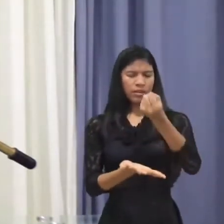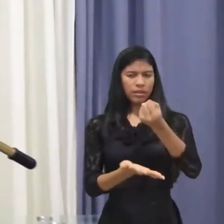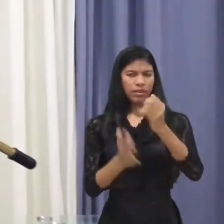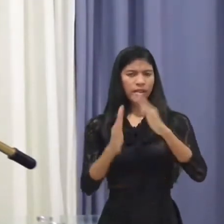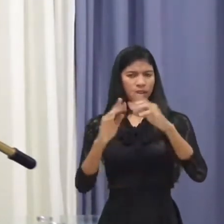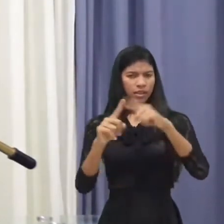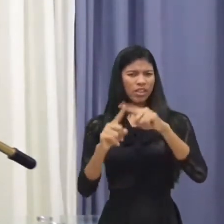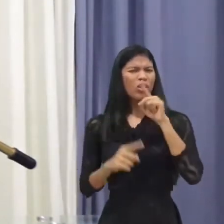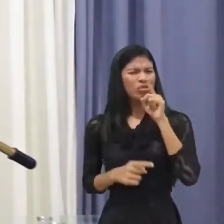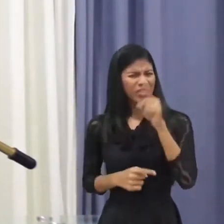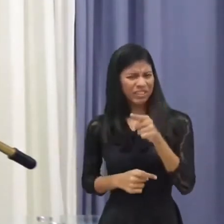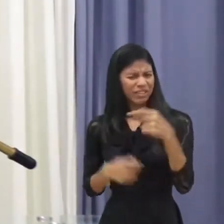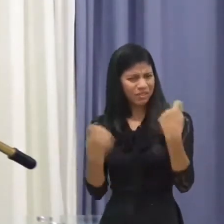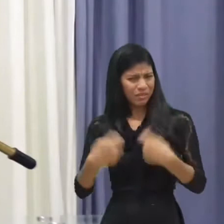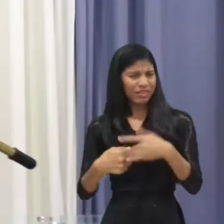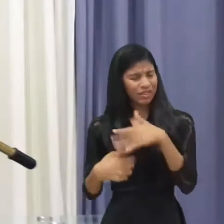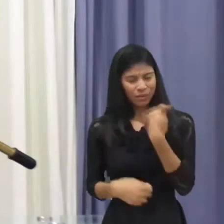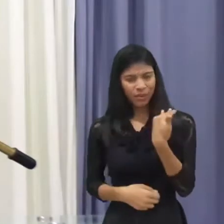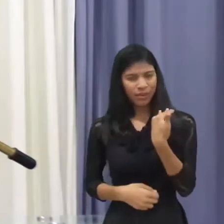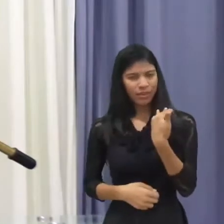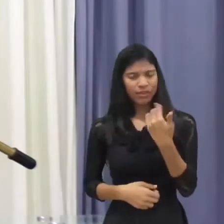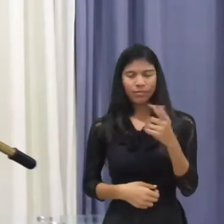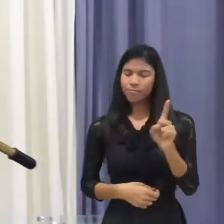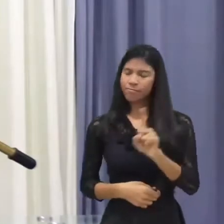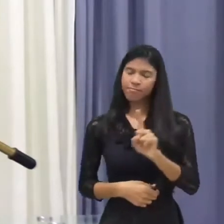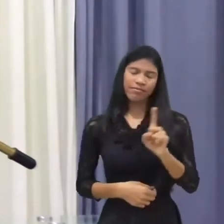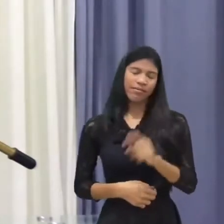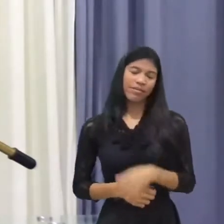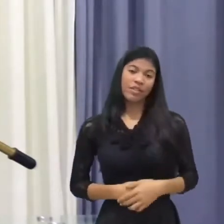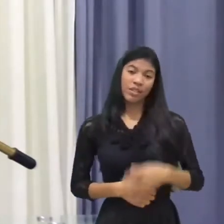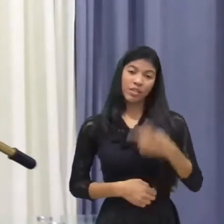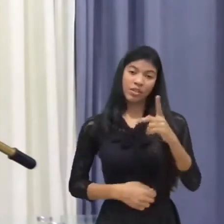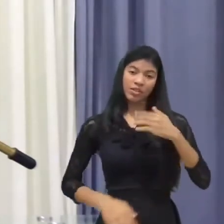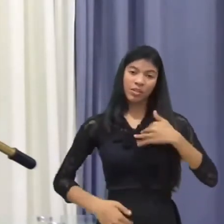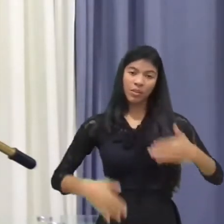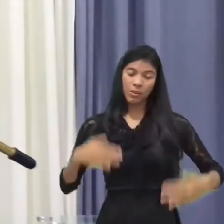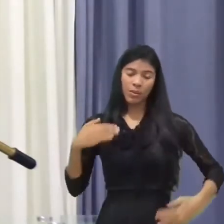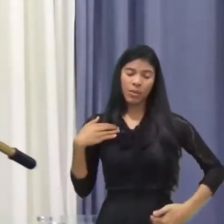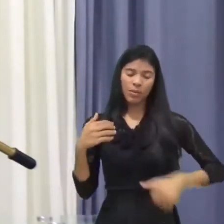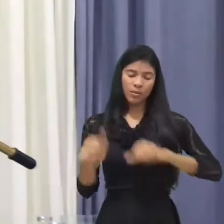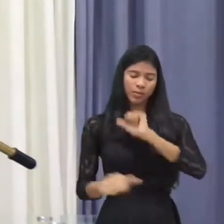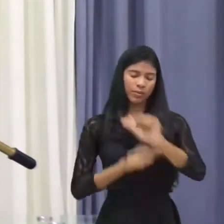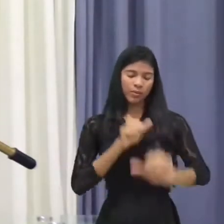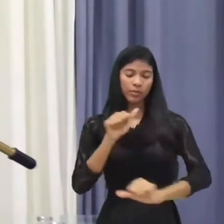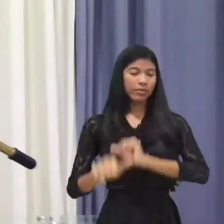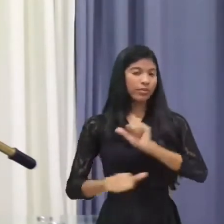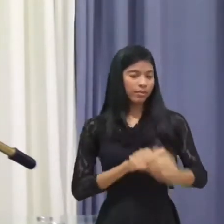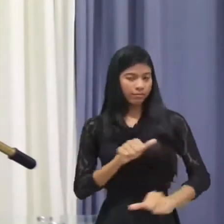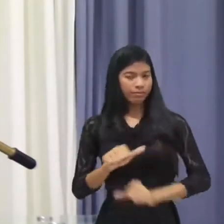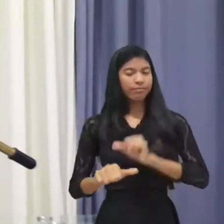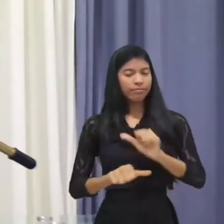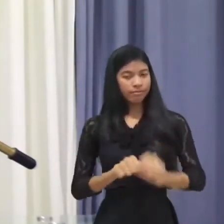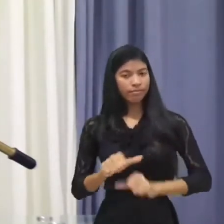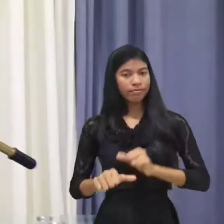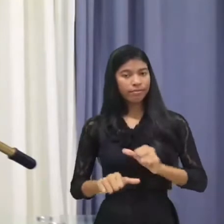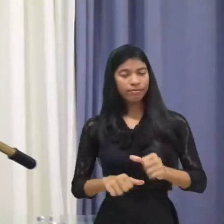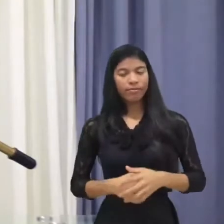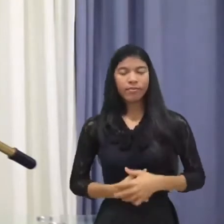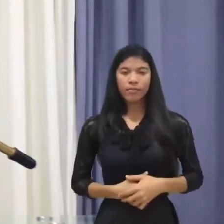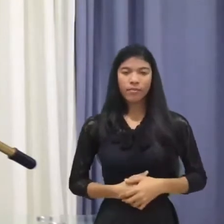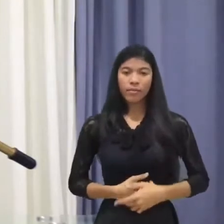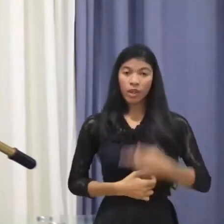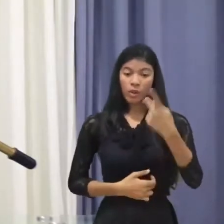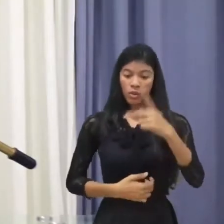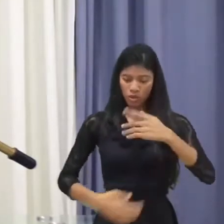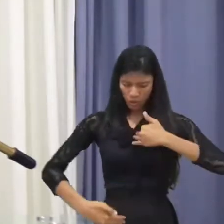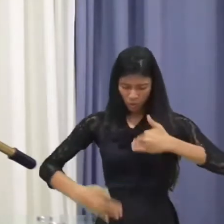vai ter que morrer? Não, você será só transformado conforme a palavra de Deus, não é? Seu